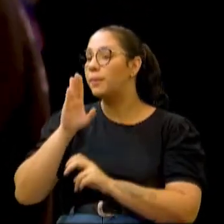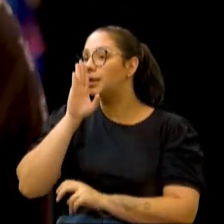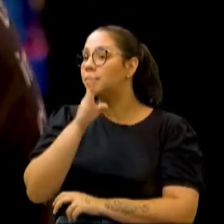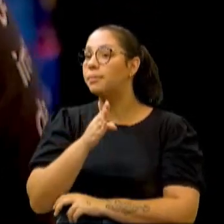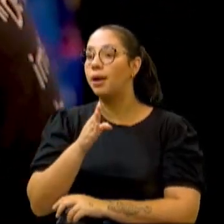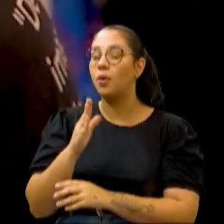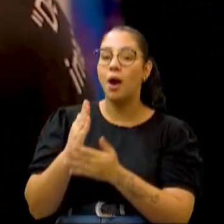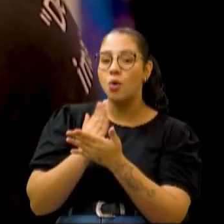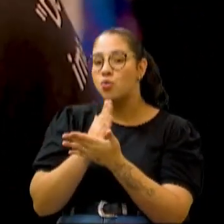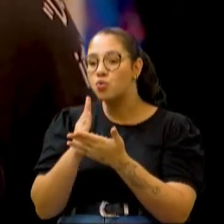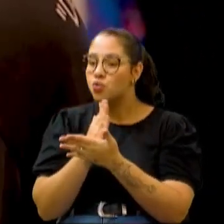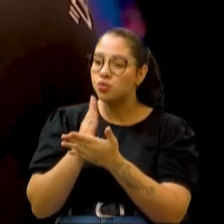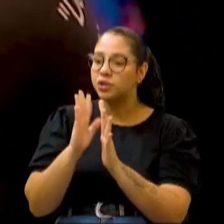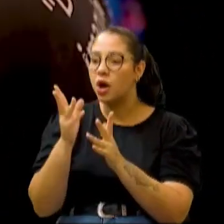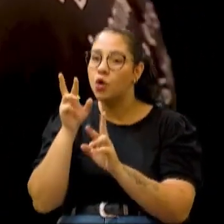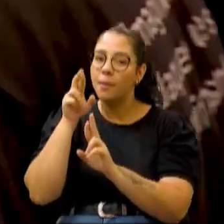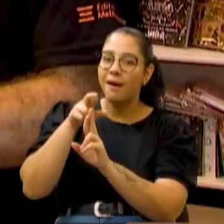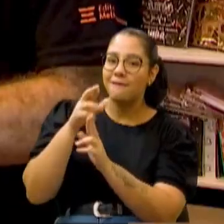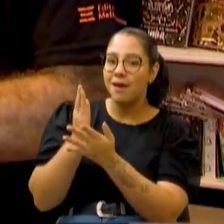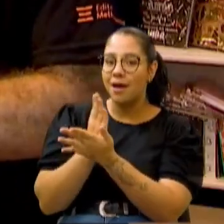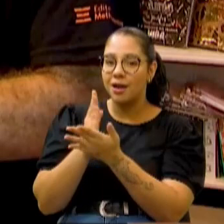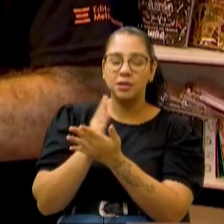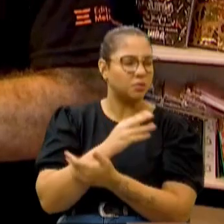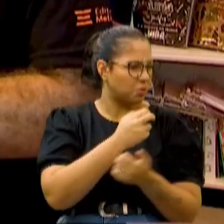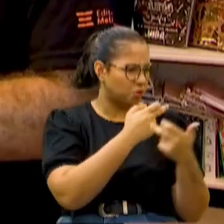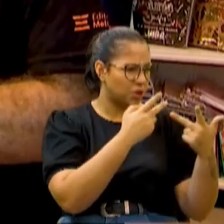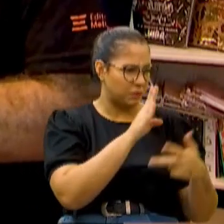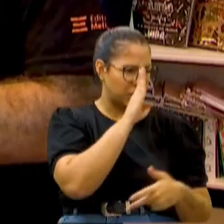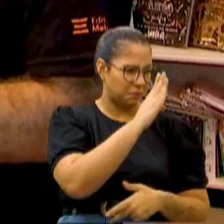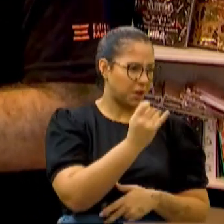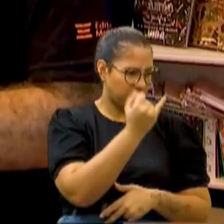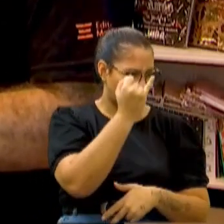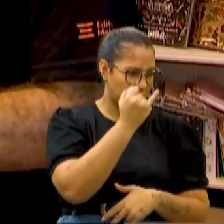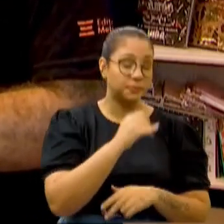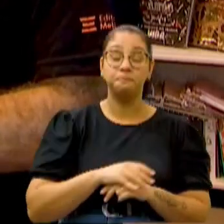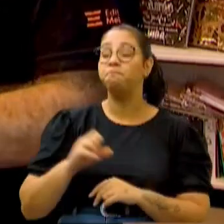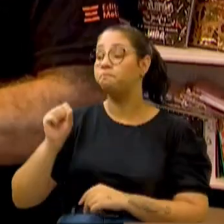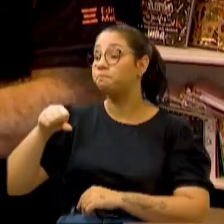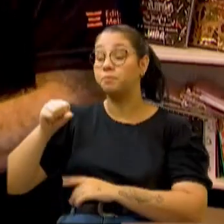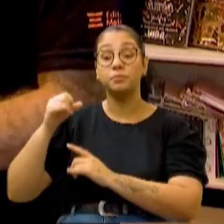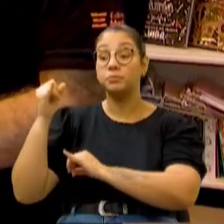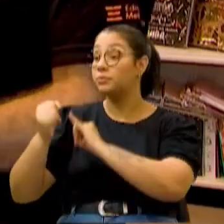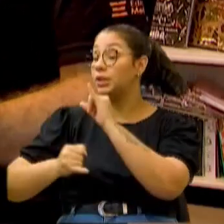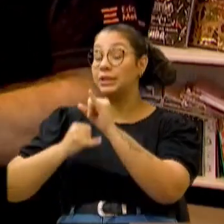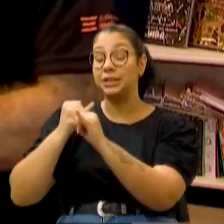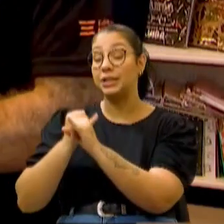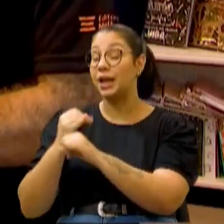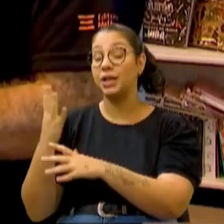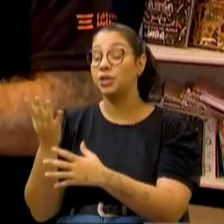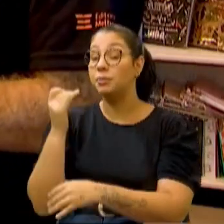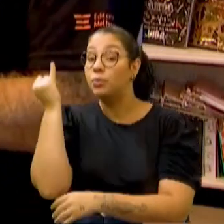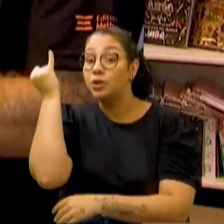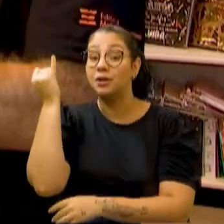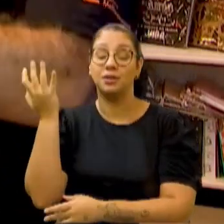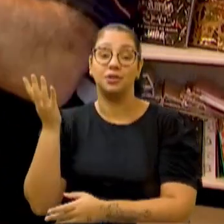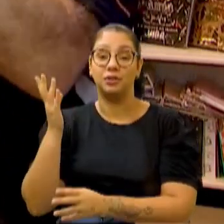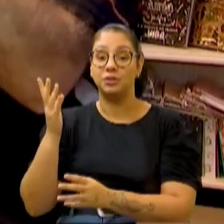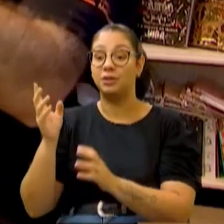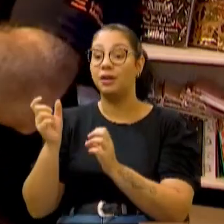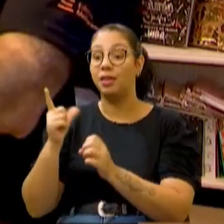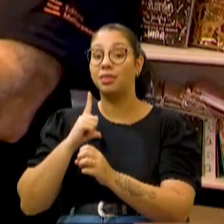não todos, pelo menos alguns, ou ter alguma referência. Mais importante, pelo menos. Né? Exato. Então hoje a internet é uma excelente fonte de